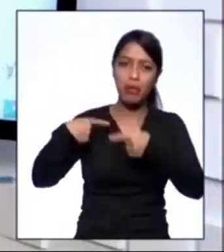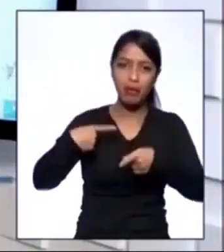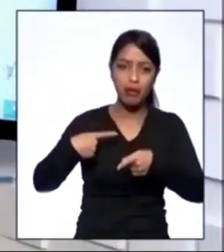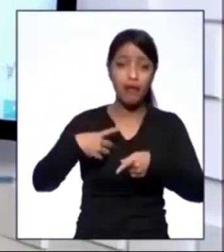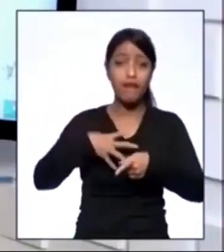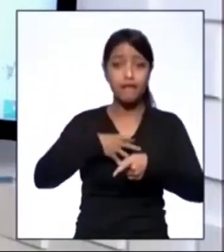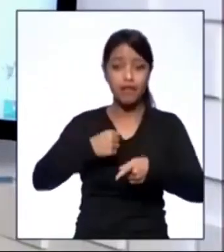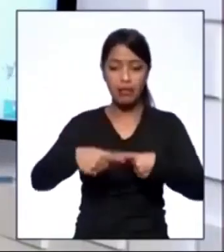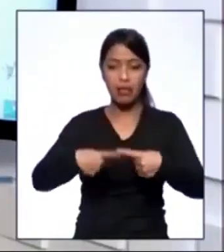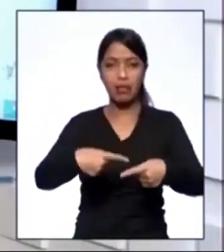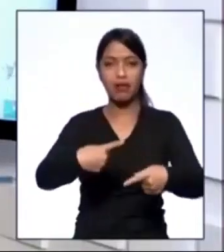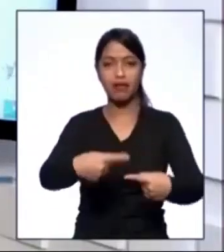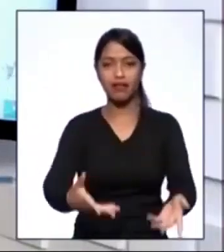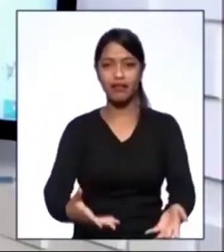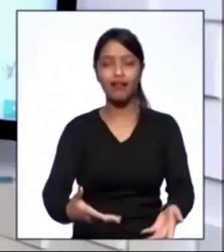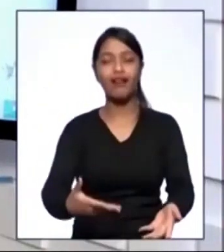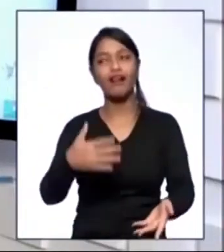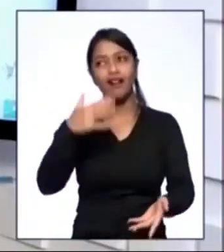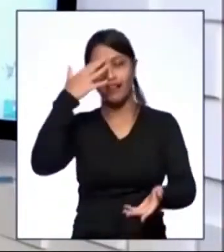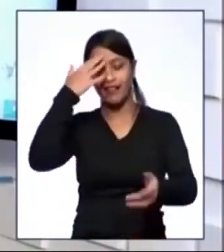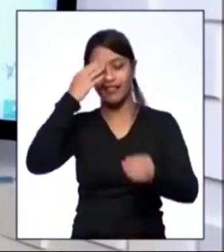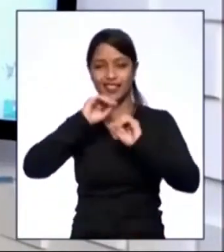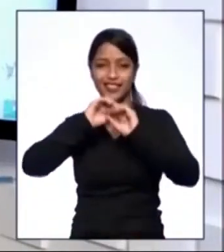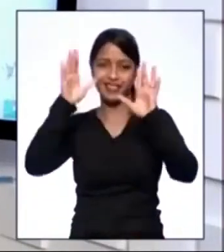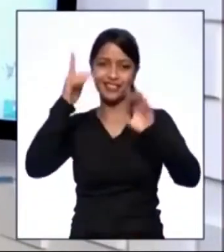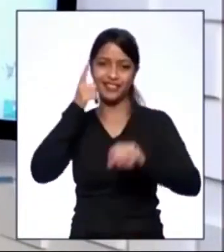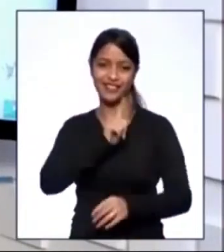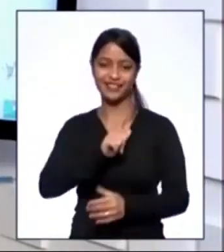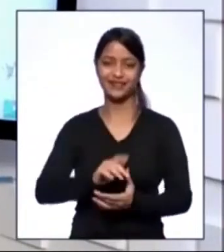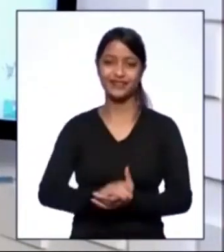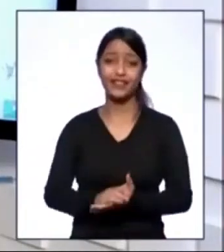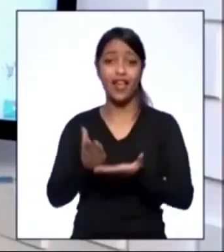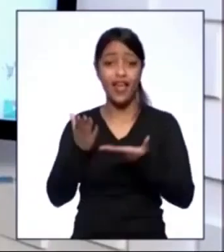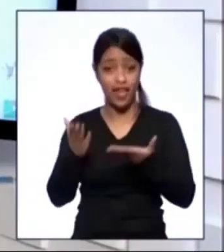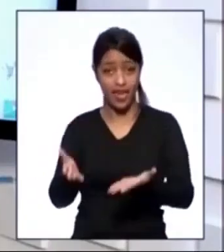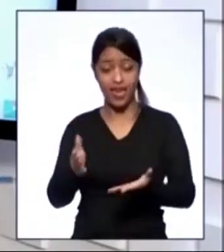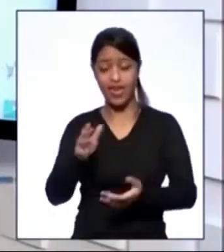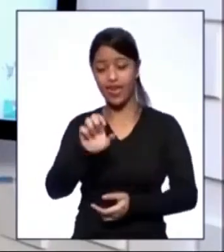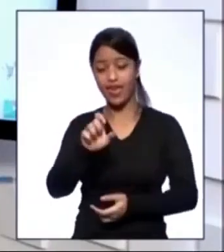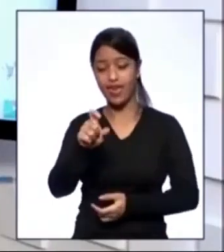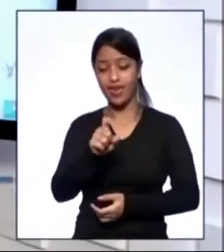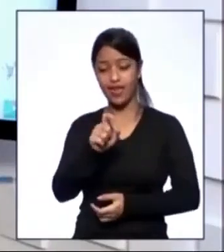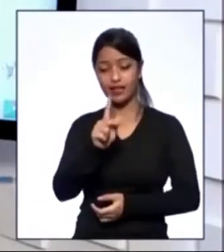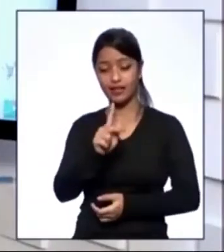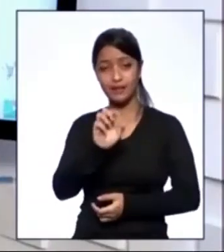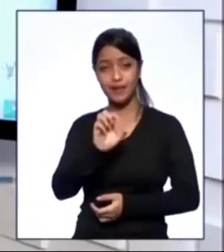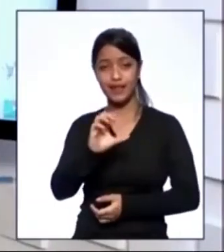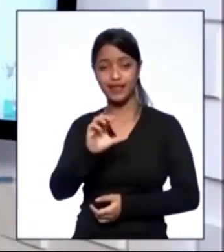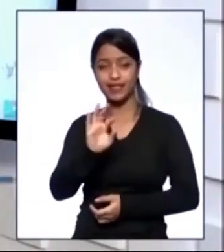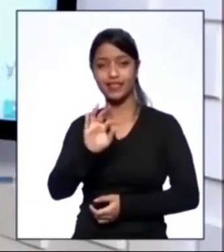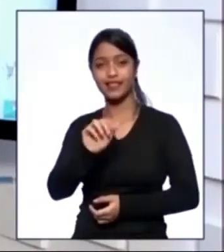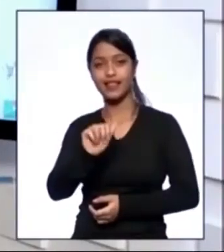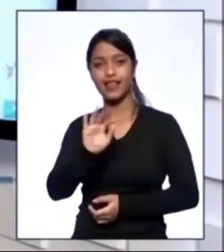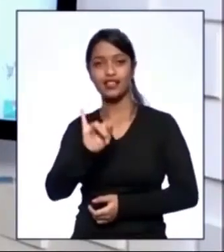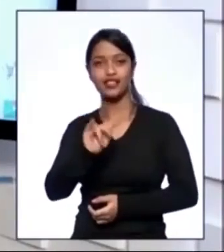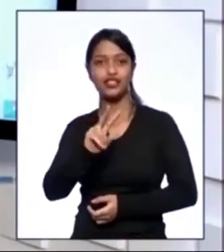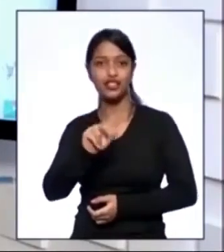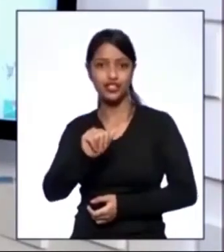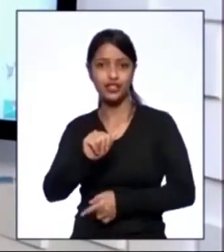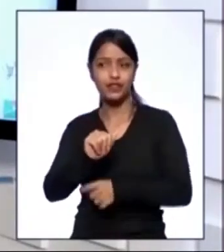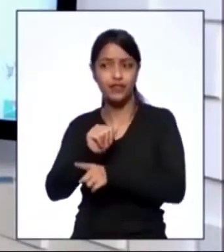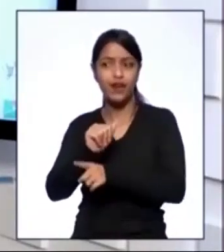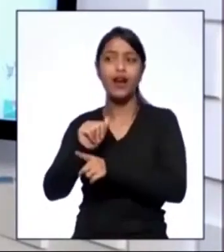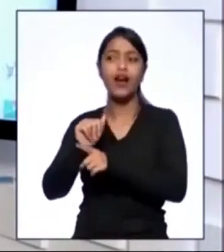netos. Então, são essas as expectativas que a gramática ela colheu e